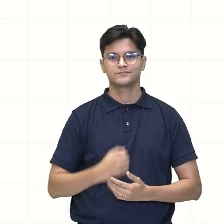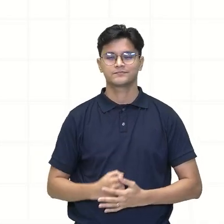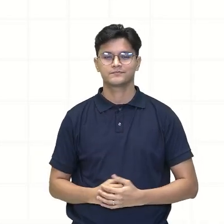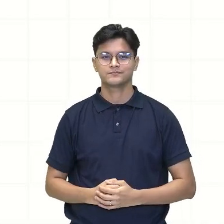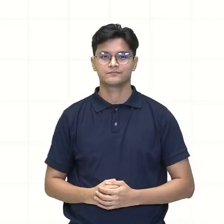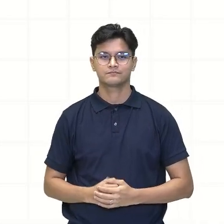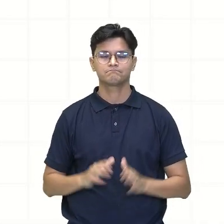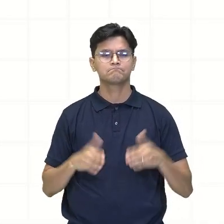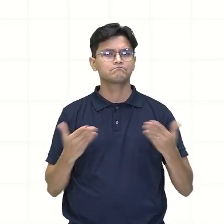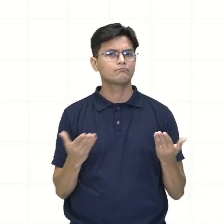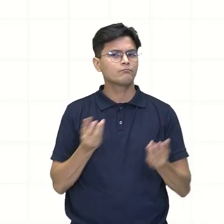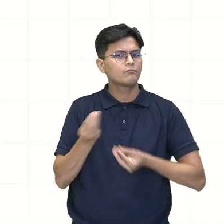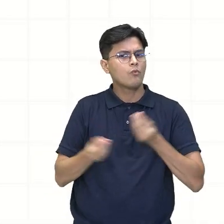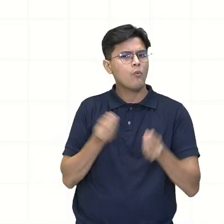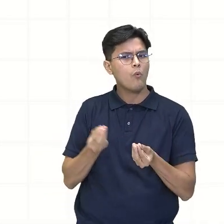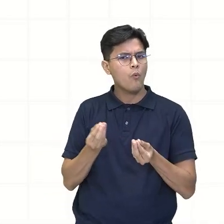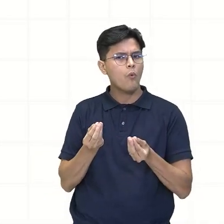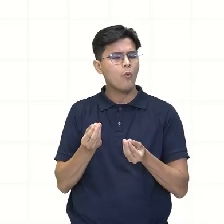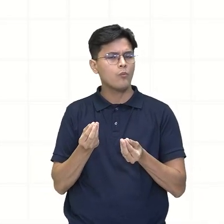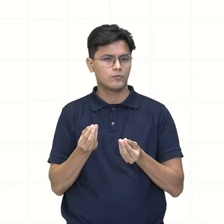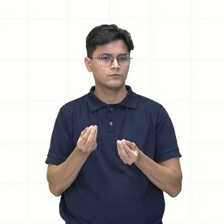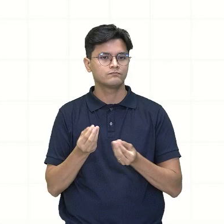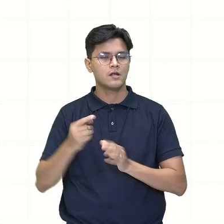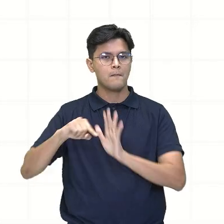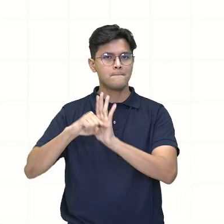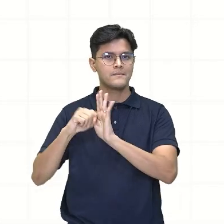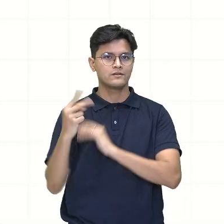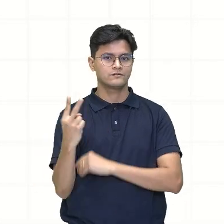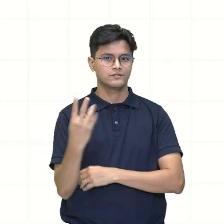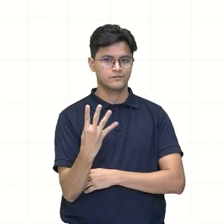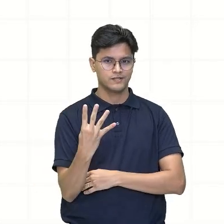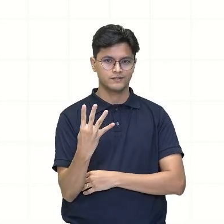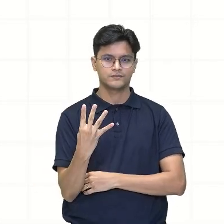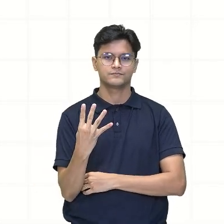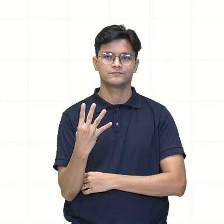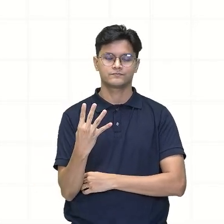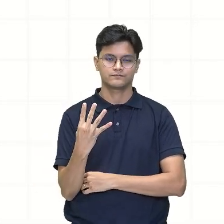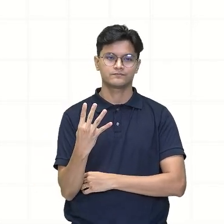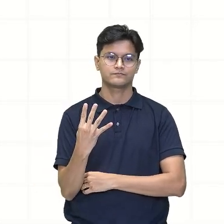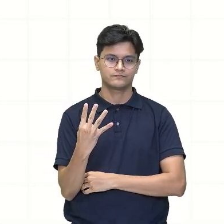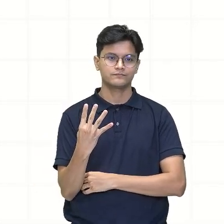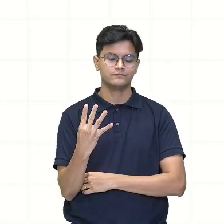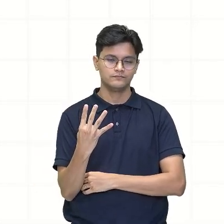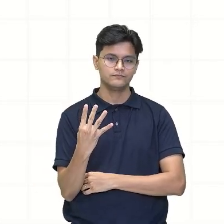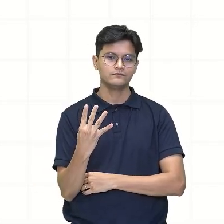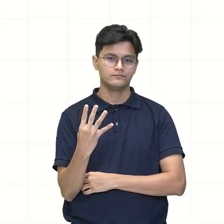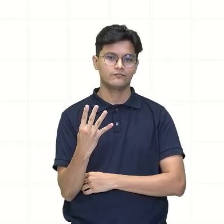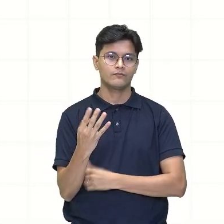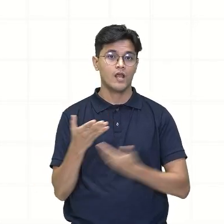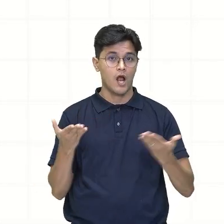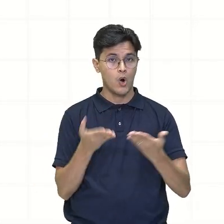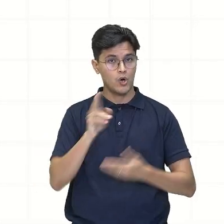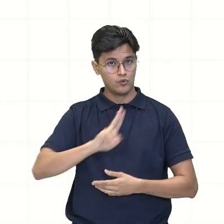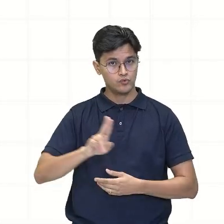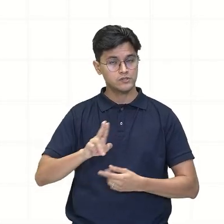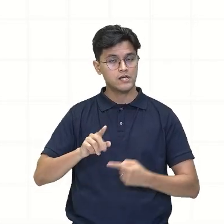E aí, como que vai ficar? Menos 24. Agora, a gente faz o jogo de sinal,